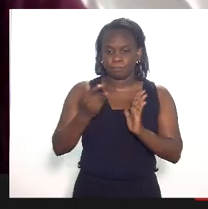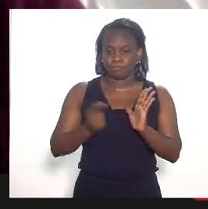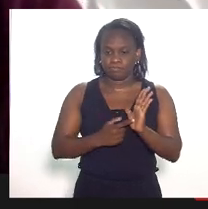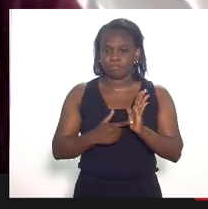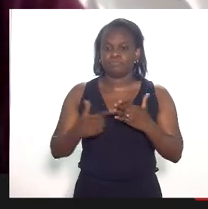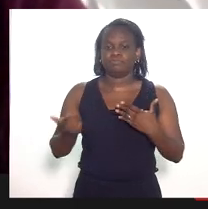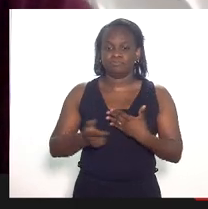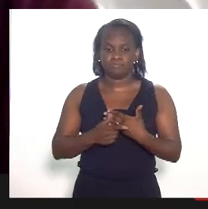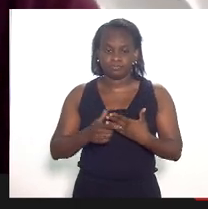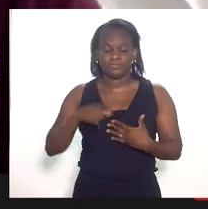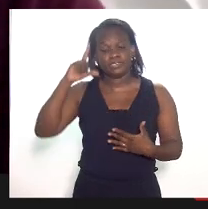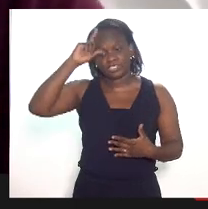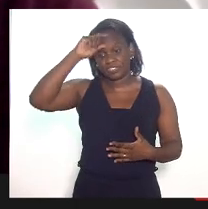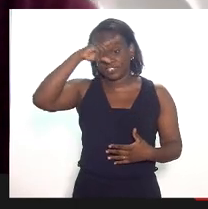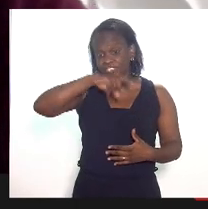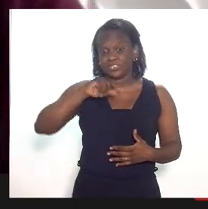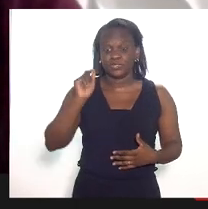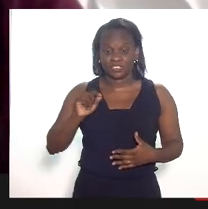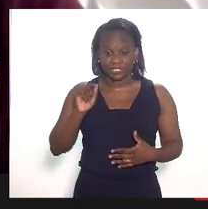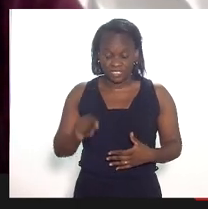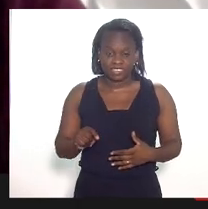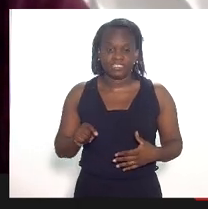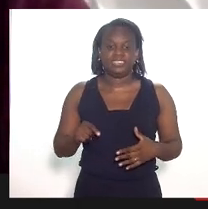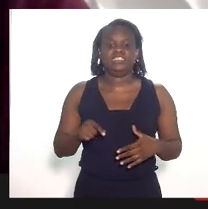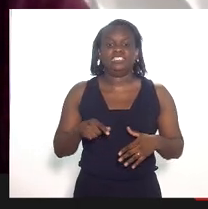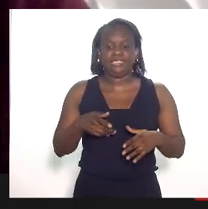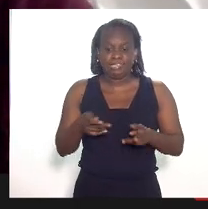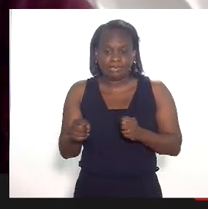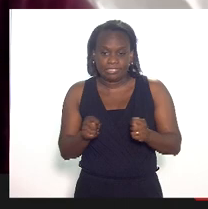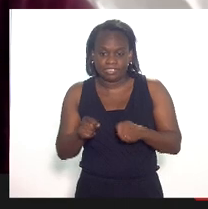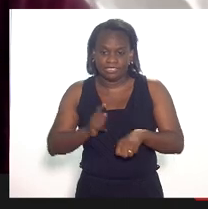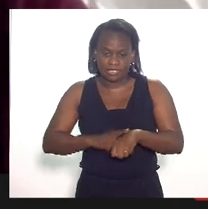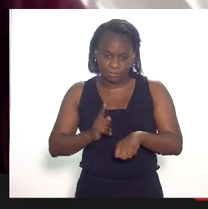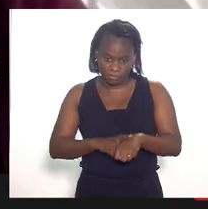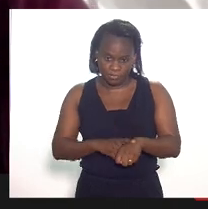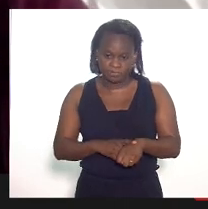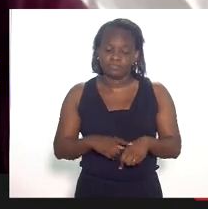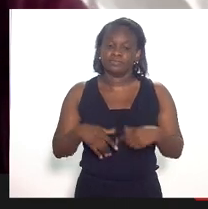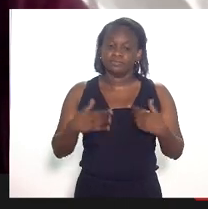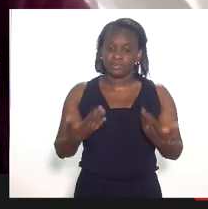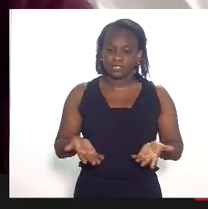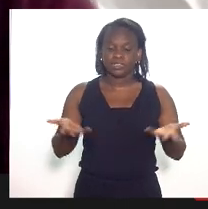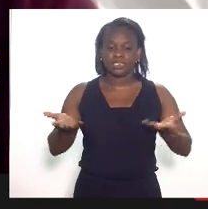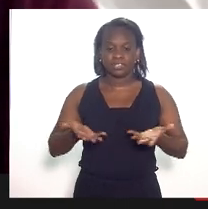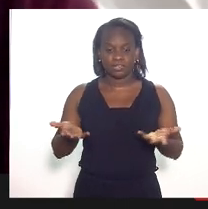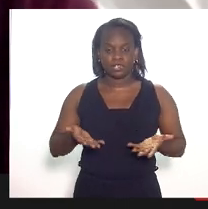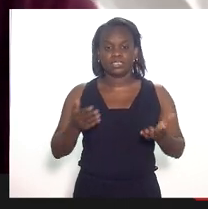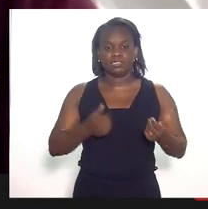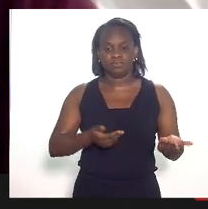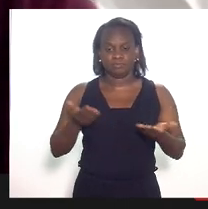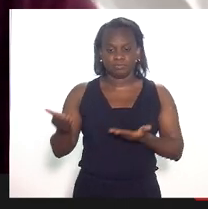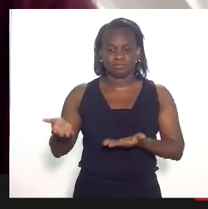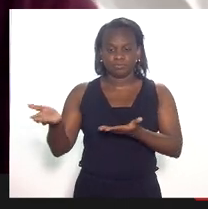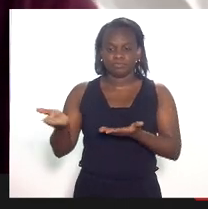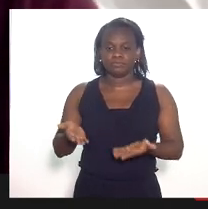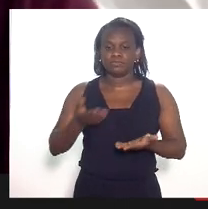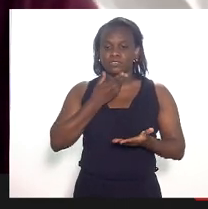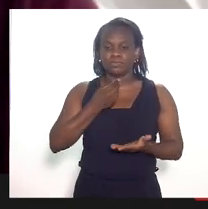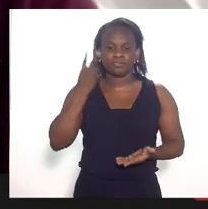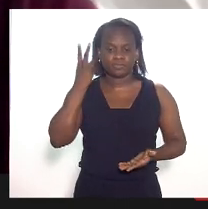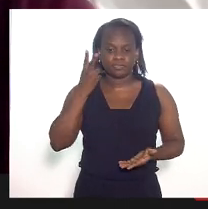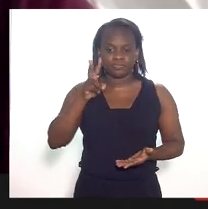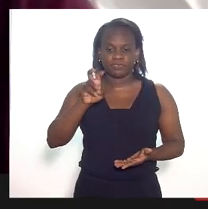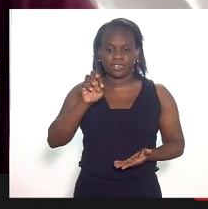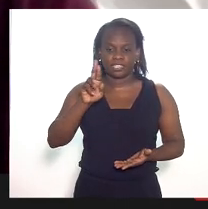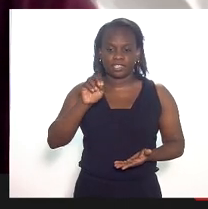papel difícil de fazer a contenção do tempo. Então, nesse momento, eu passo a palavra ao vereador